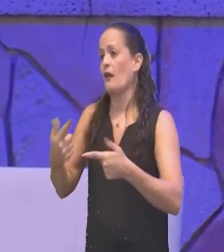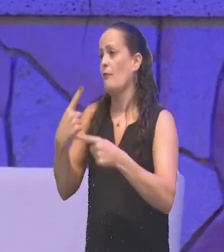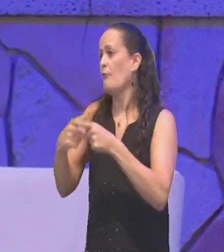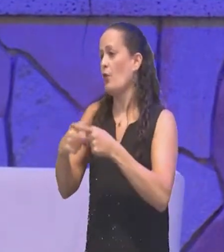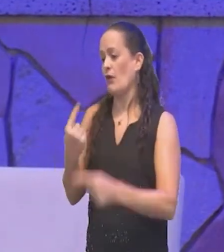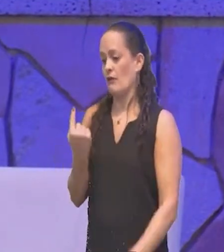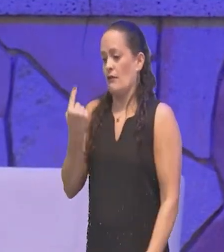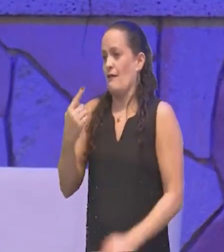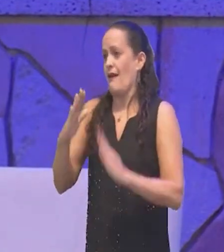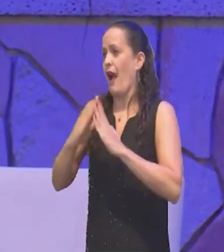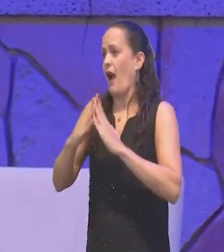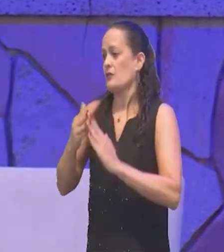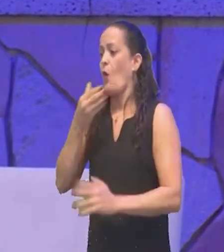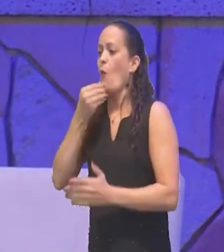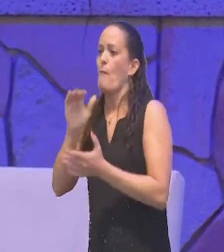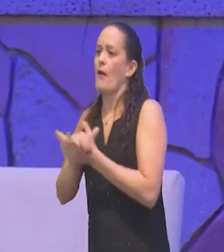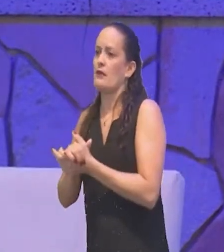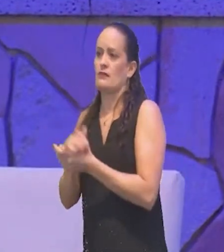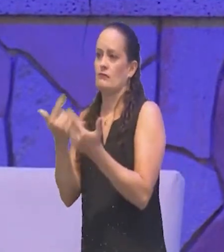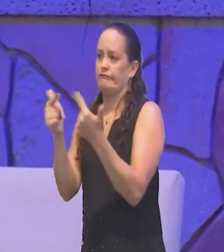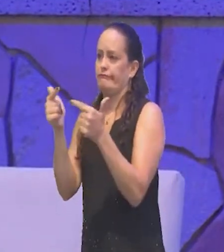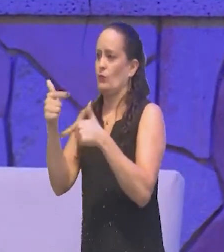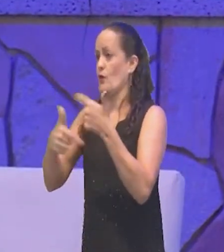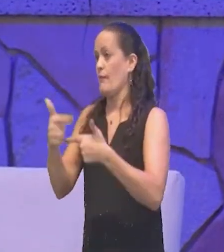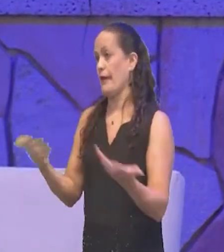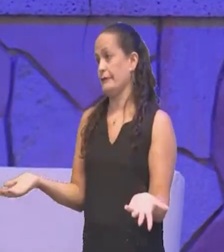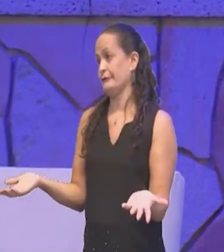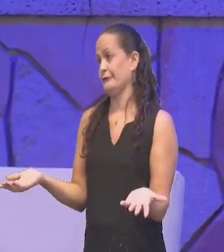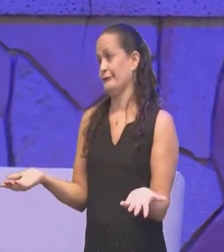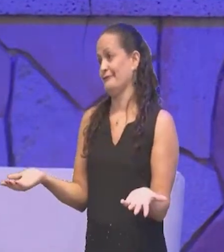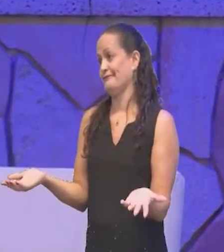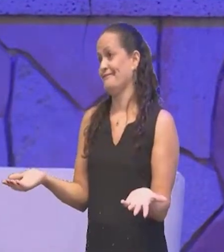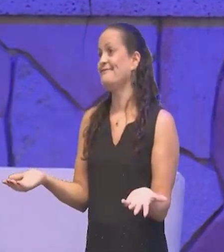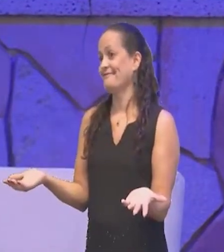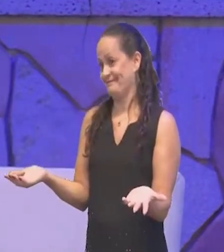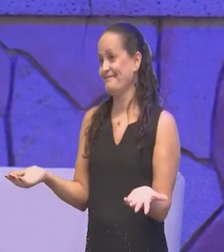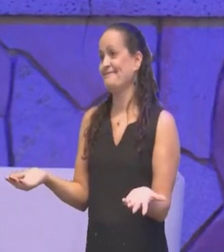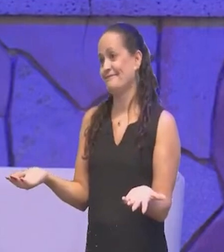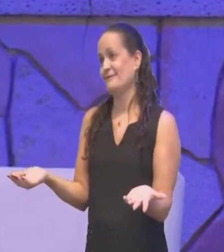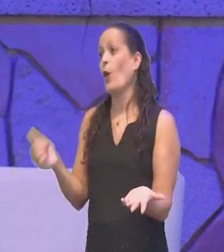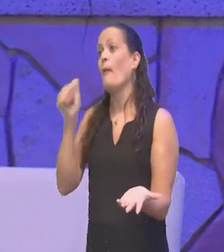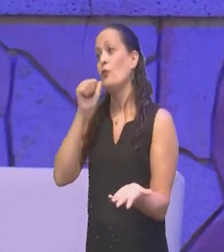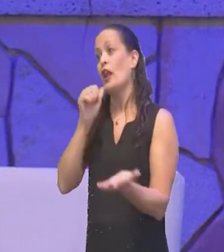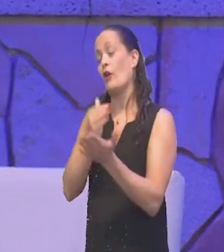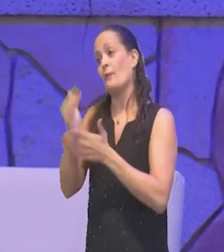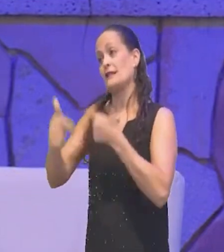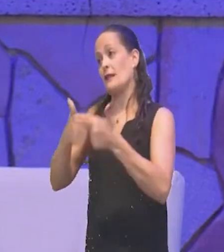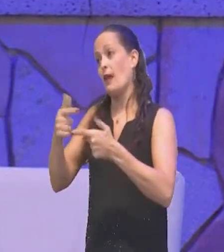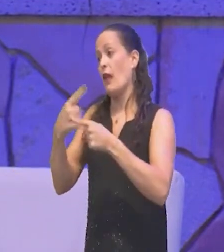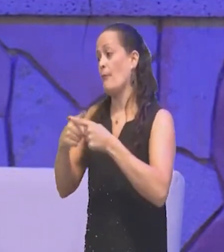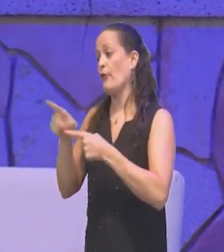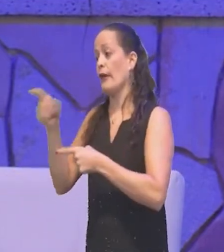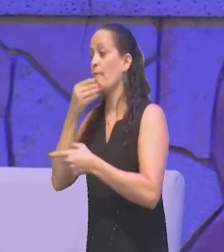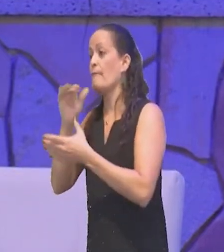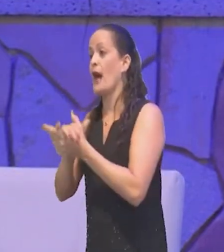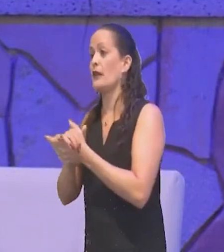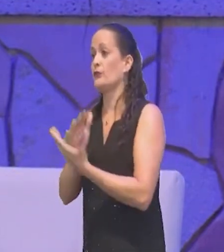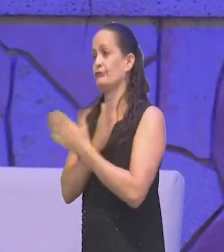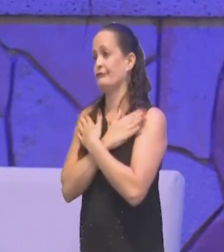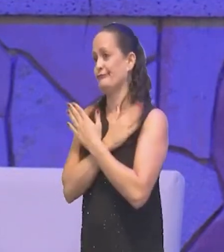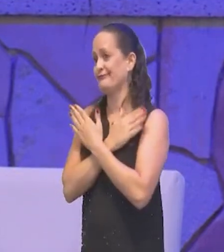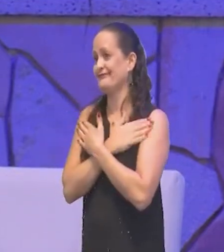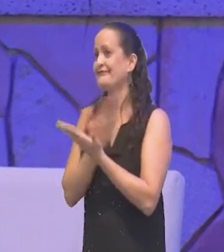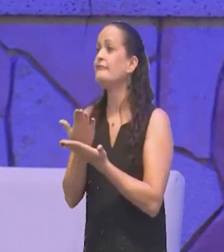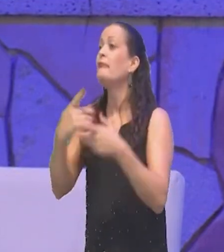formação familiar era conhecido como patriarcal. Com todas as mudanças, então, já ganhou